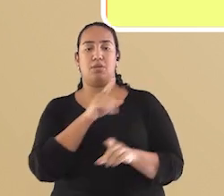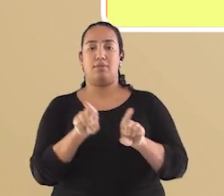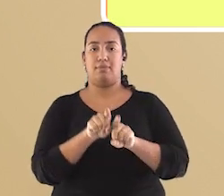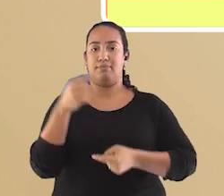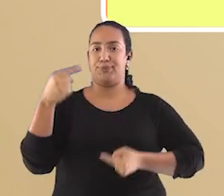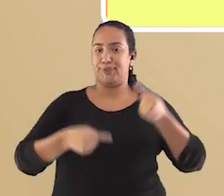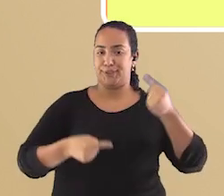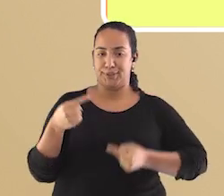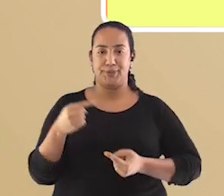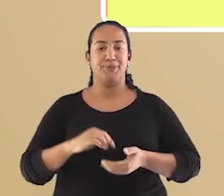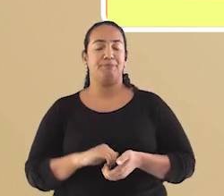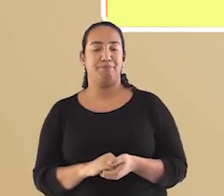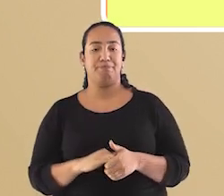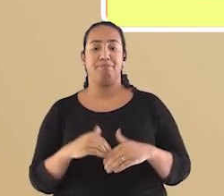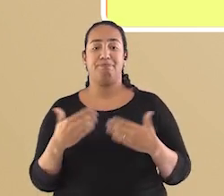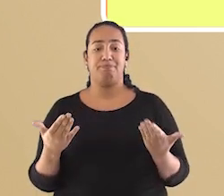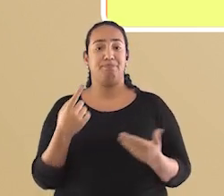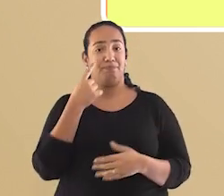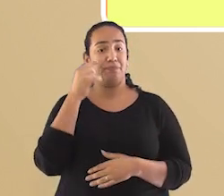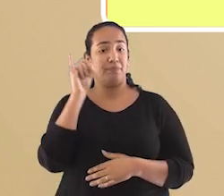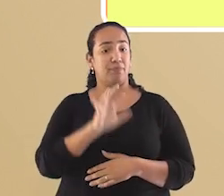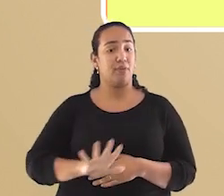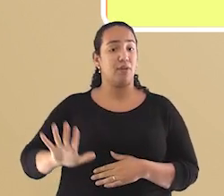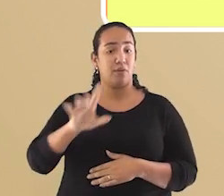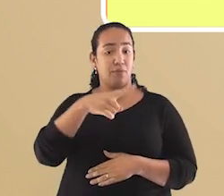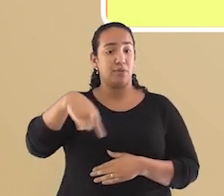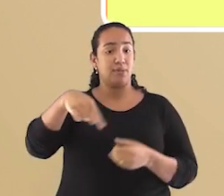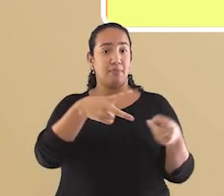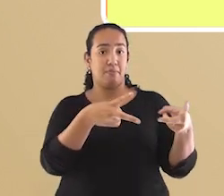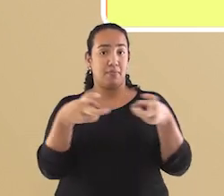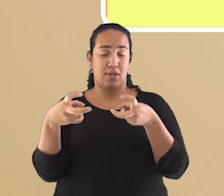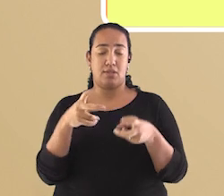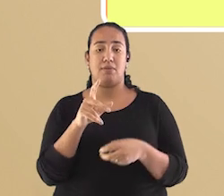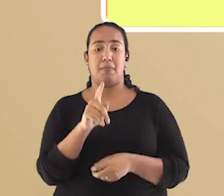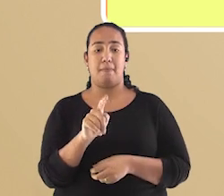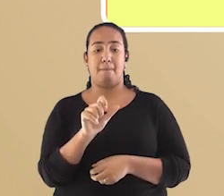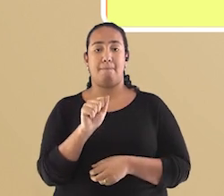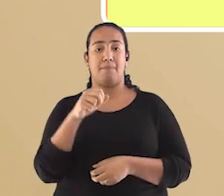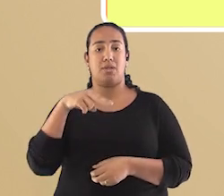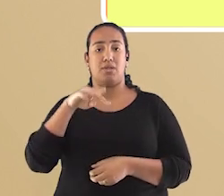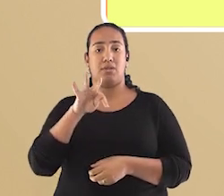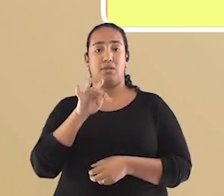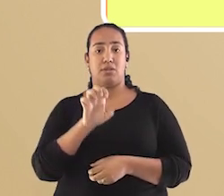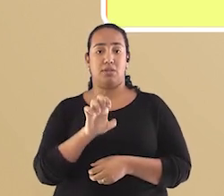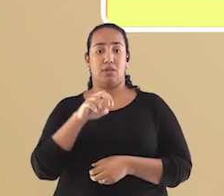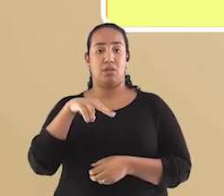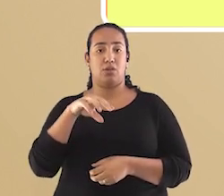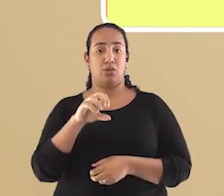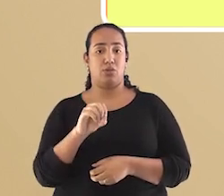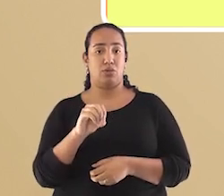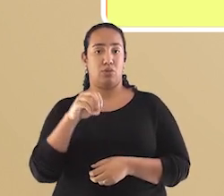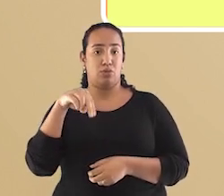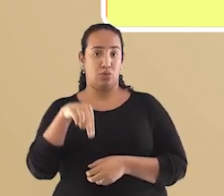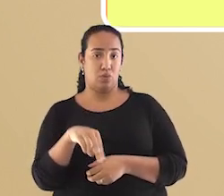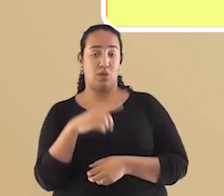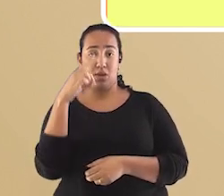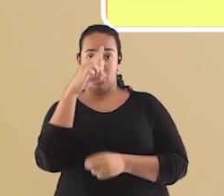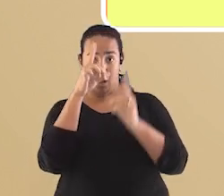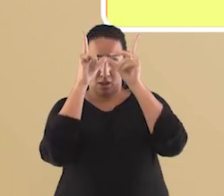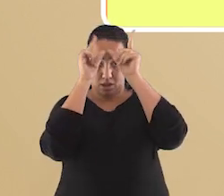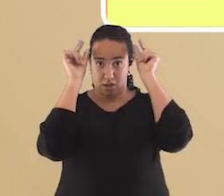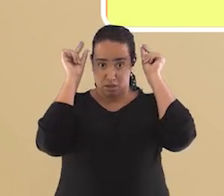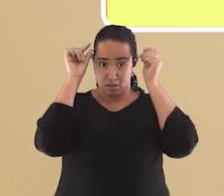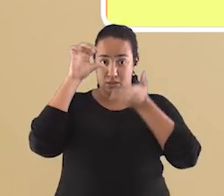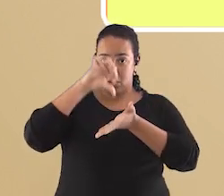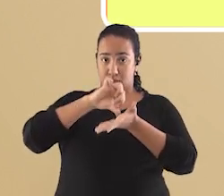político. Podemos observar nessa imagem o Pantenon, essa que aparece na sua TV, em Atenas, na Grécia, um